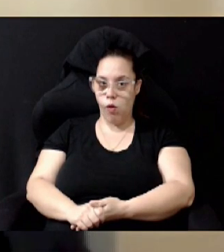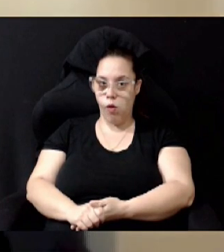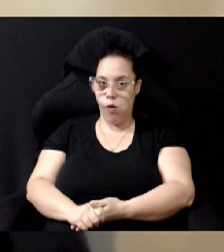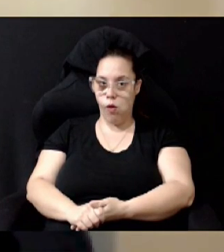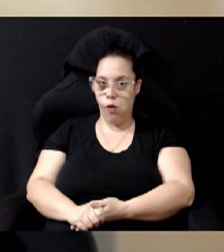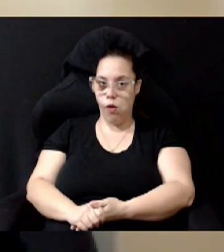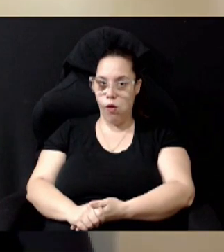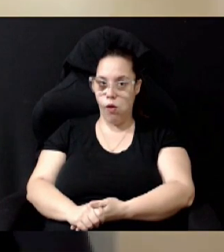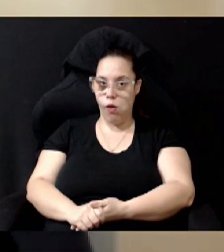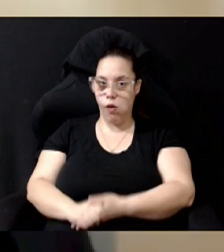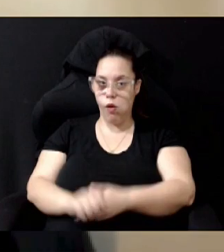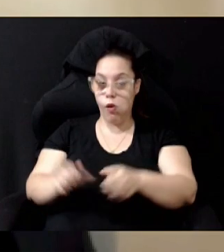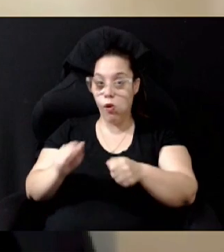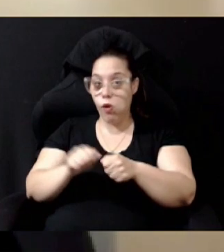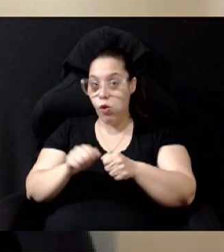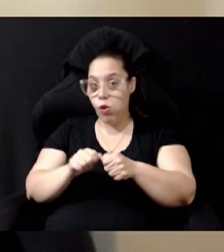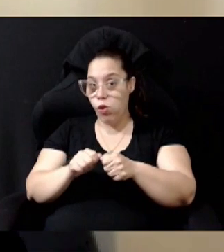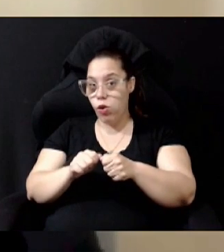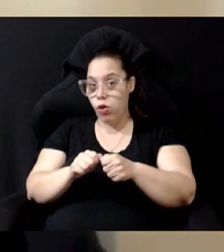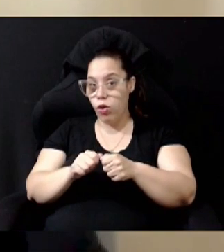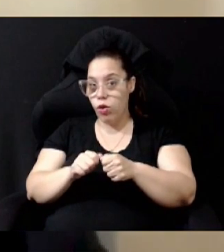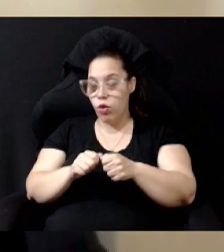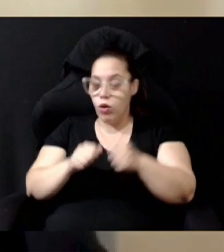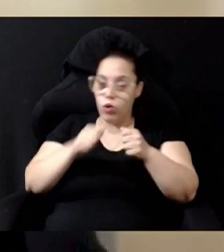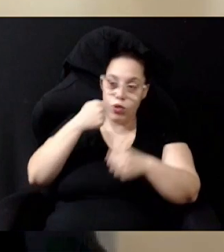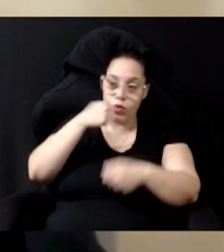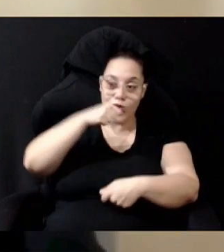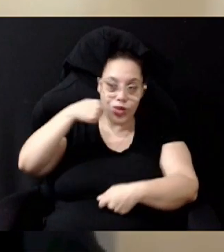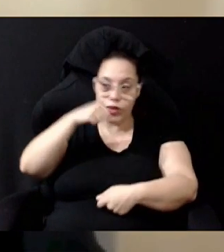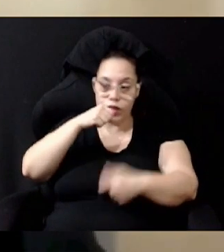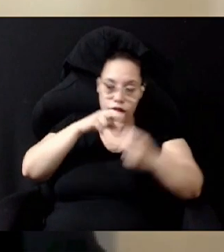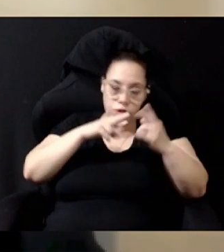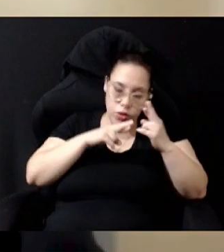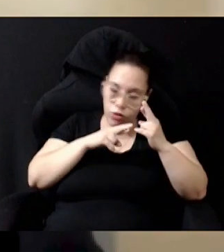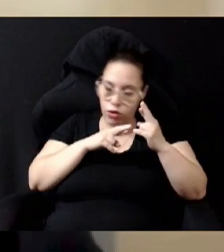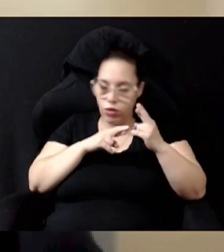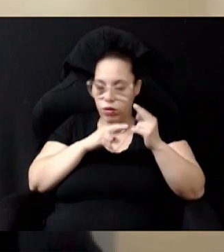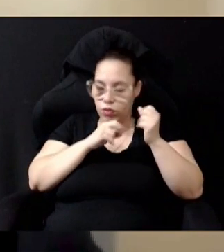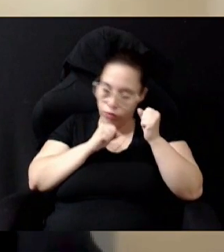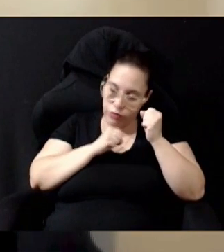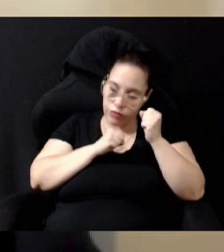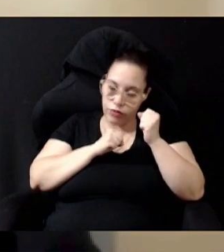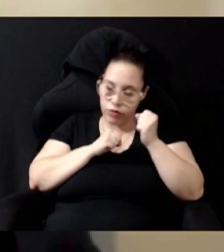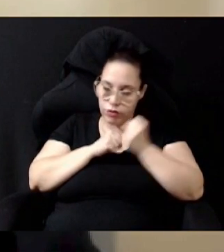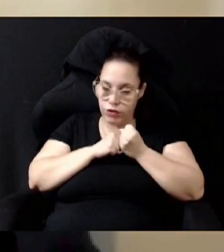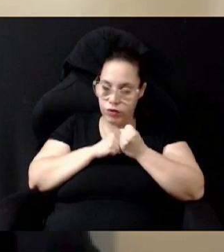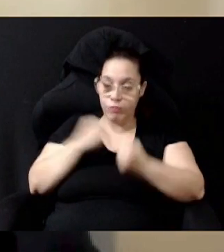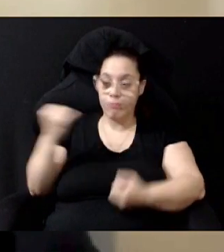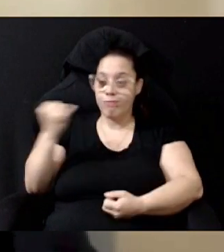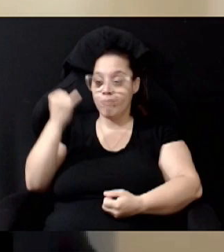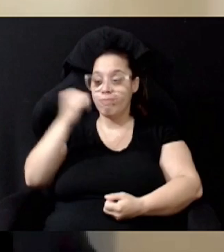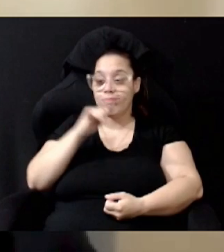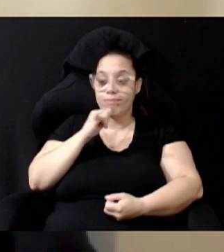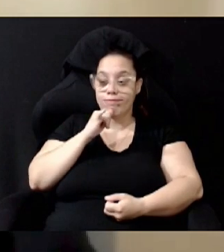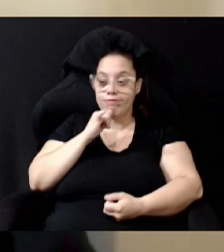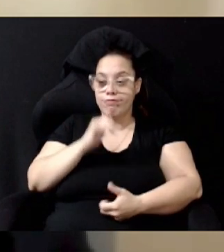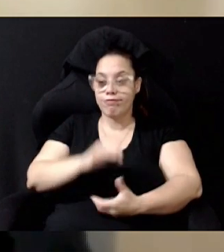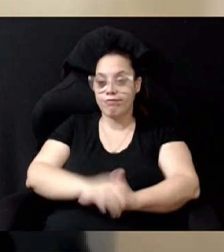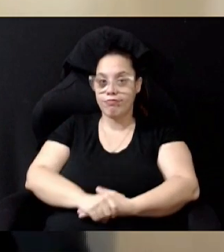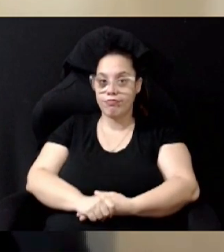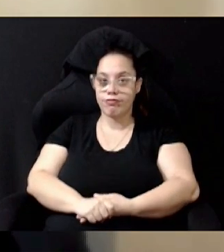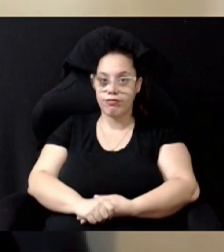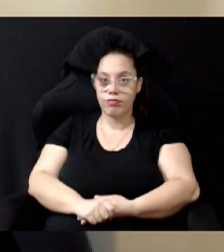assim, a sua higiene para poder dormir, que são medidas importantes. Por exemplo, você tem um momento